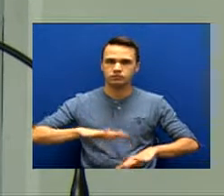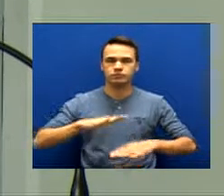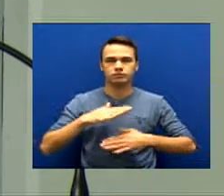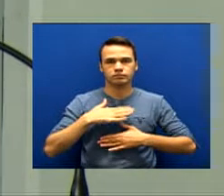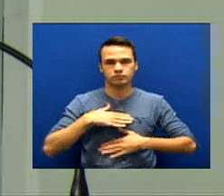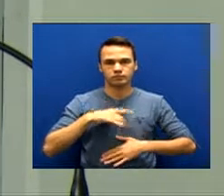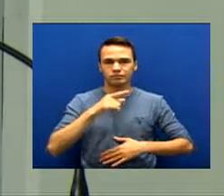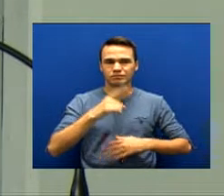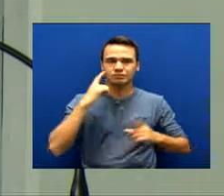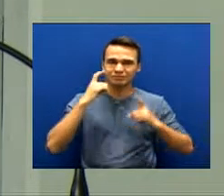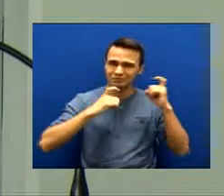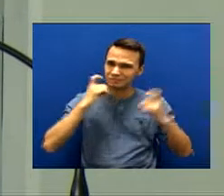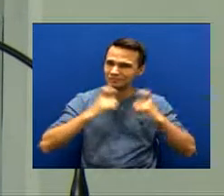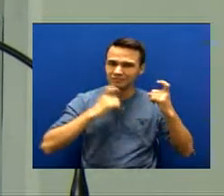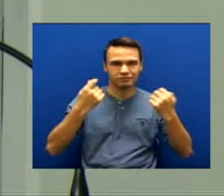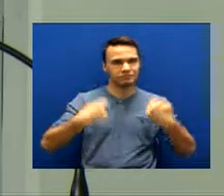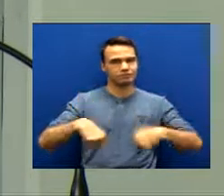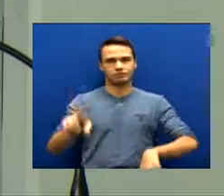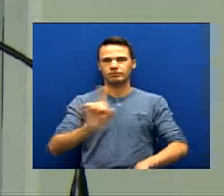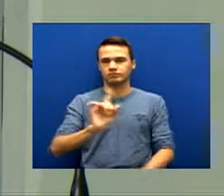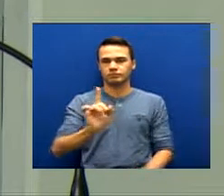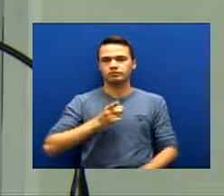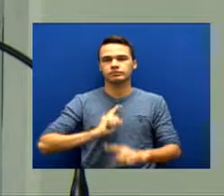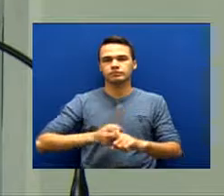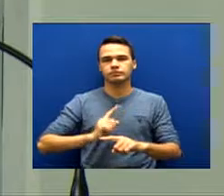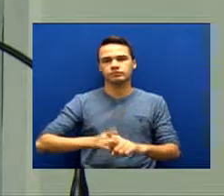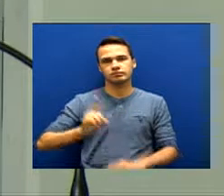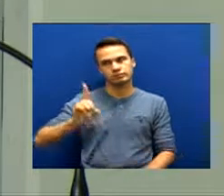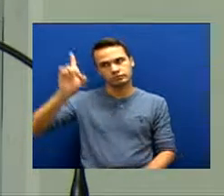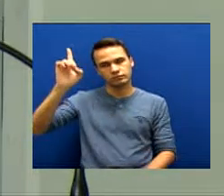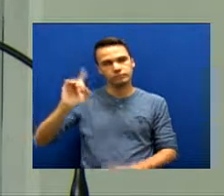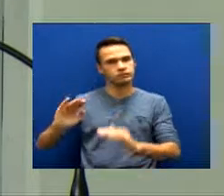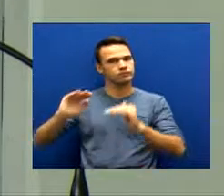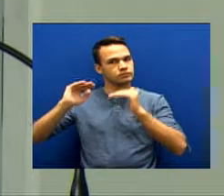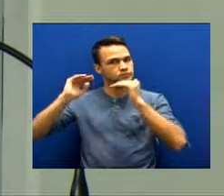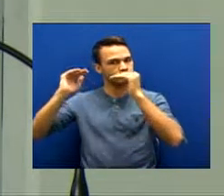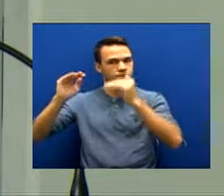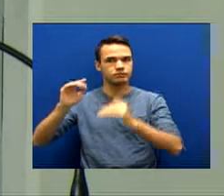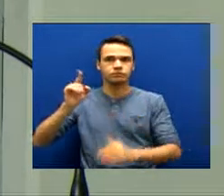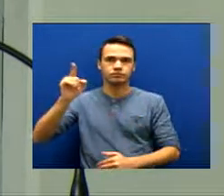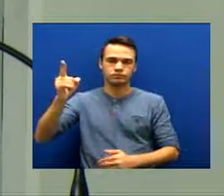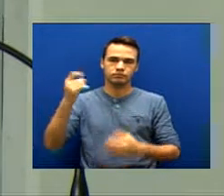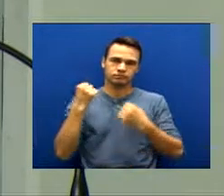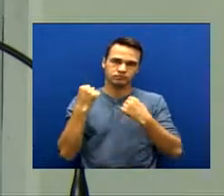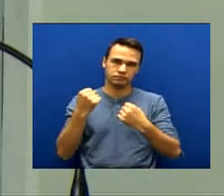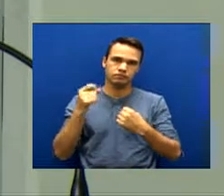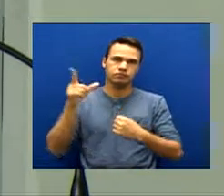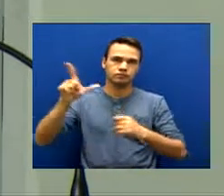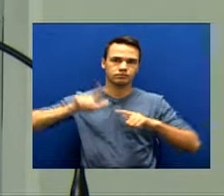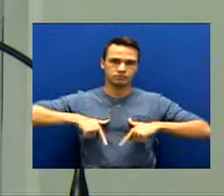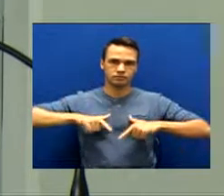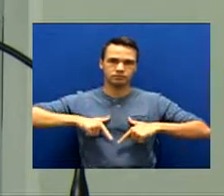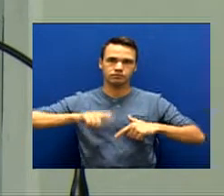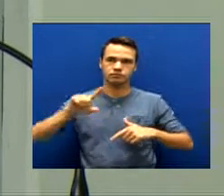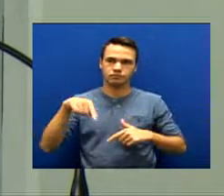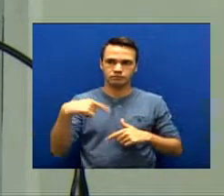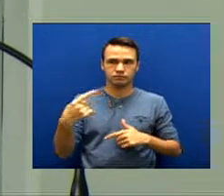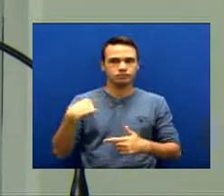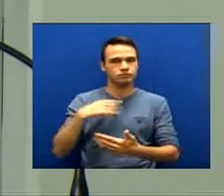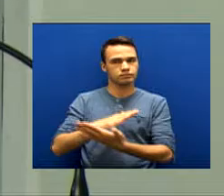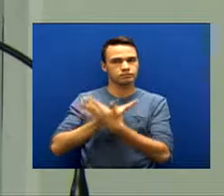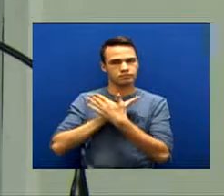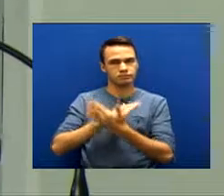aquela criança dormia nos braços da sua mãe. E eu pensava comigo, meu Deus, uma aflição dessa, e essa criança dormindo no colo